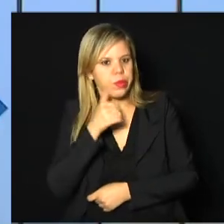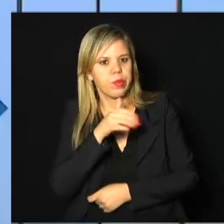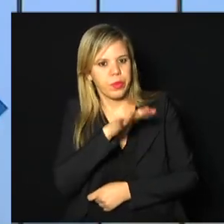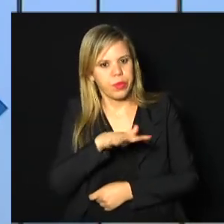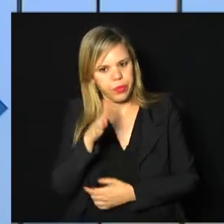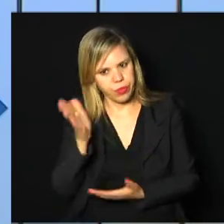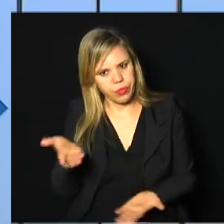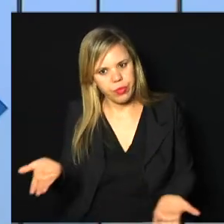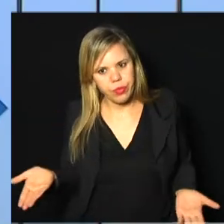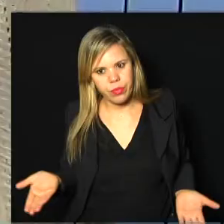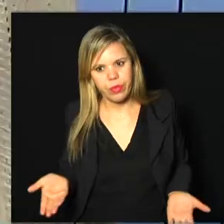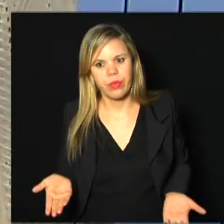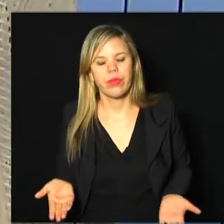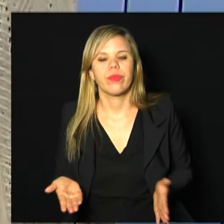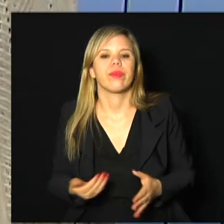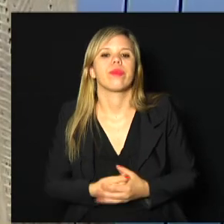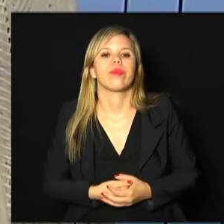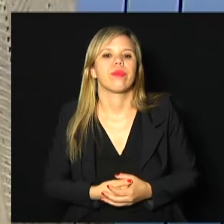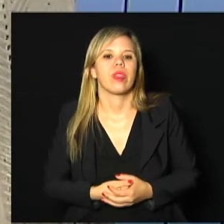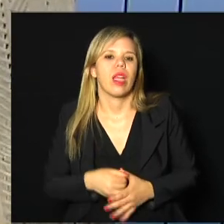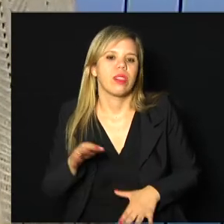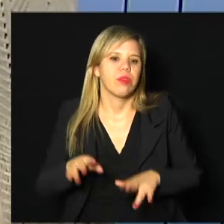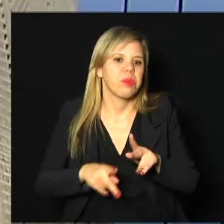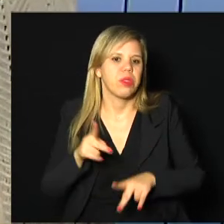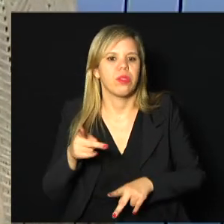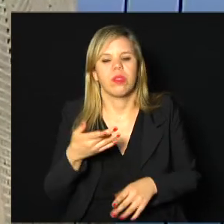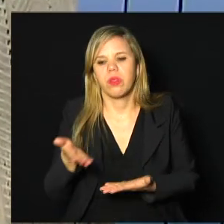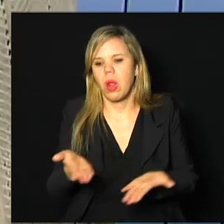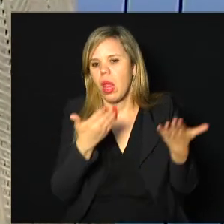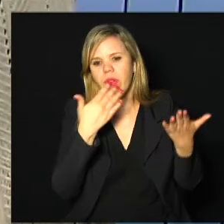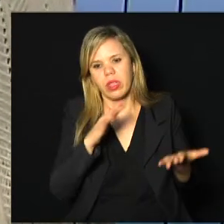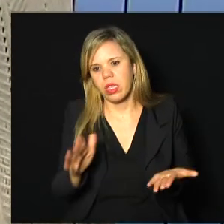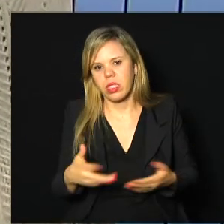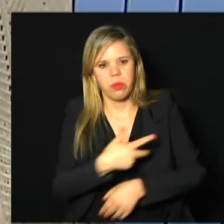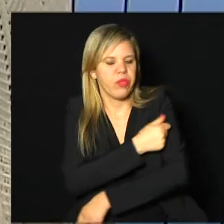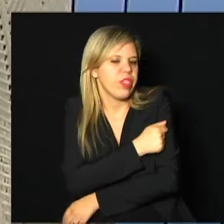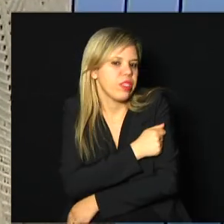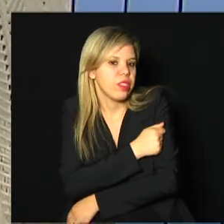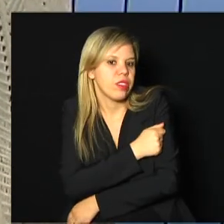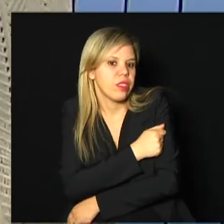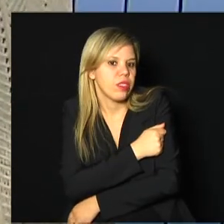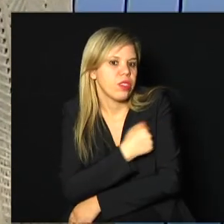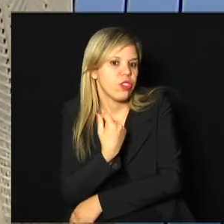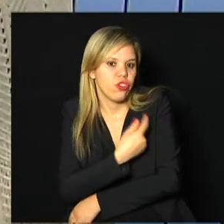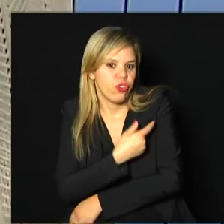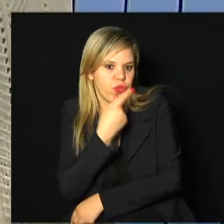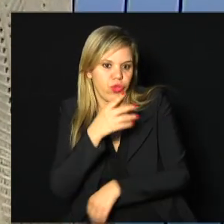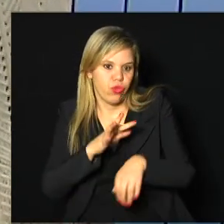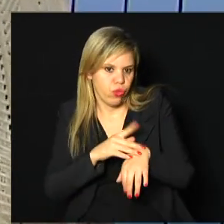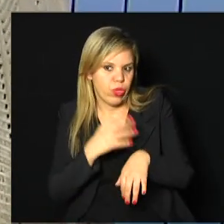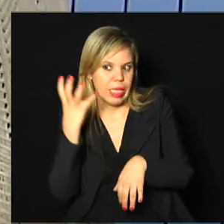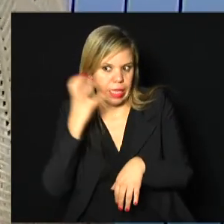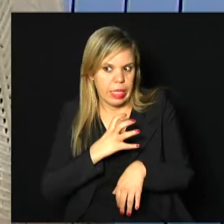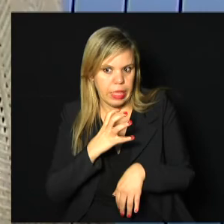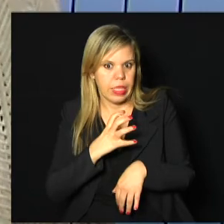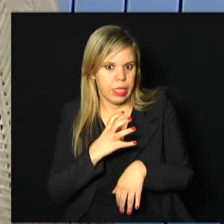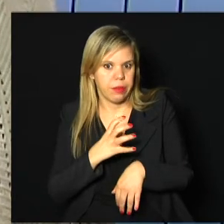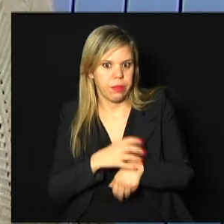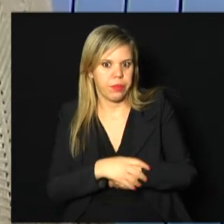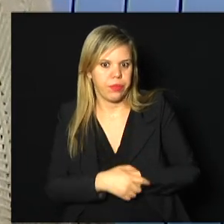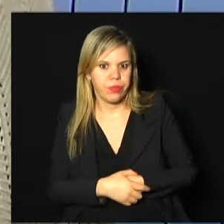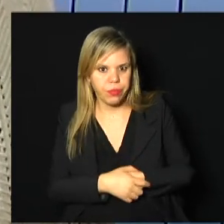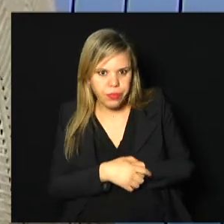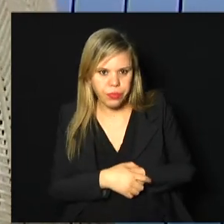né? Da menina já, né? Então, muitos não levam essa criança para vacinar. E a gente está falando de uma doença bastante séria,